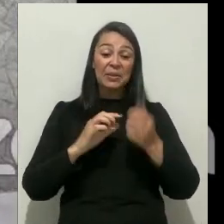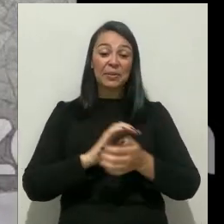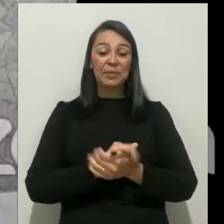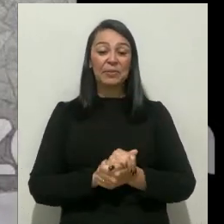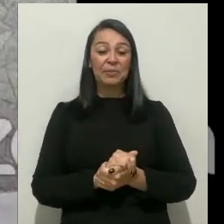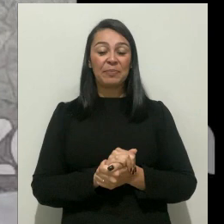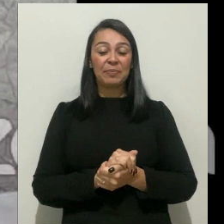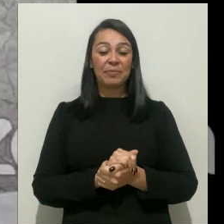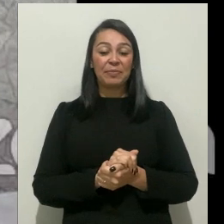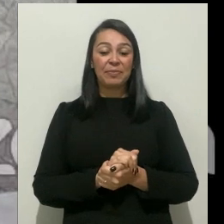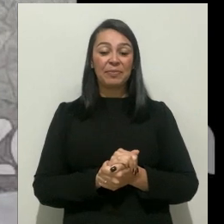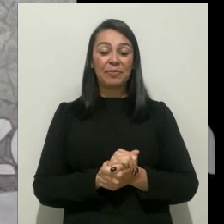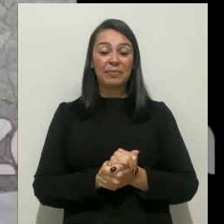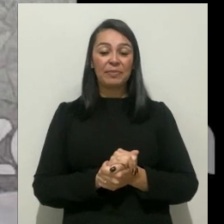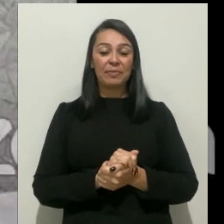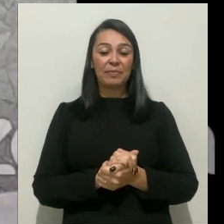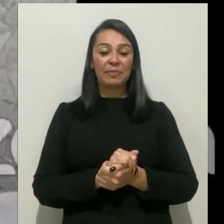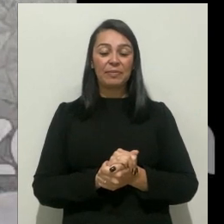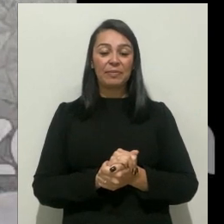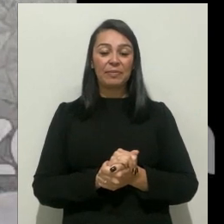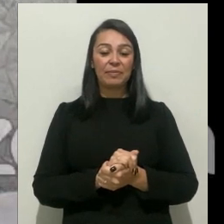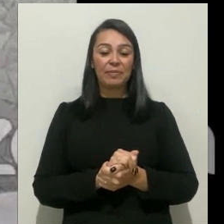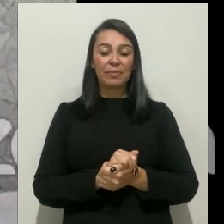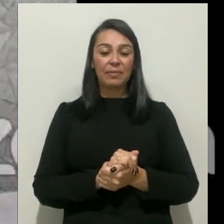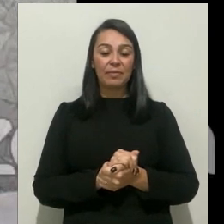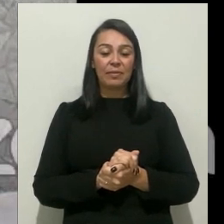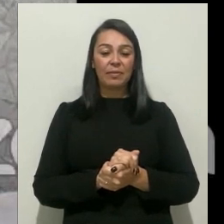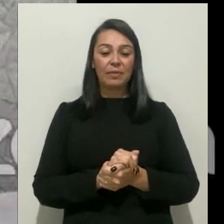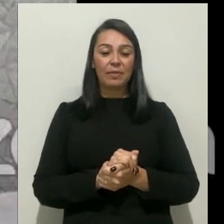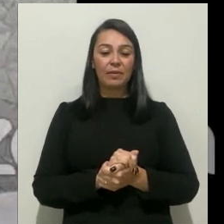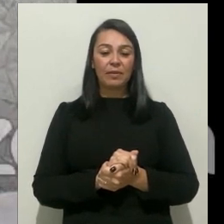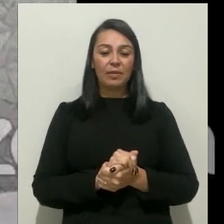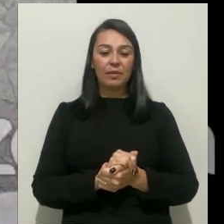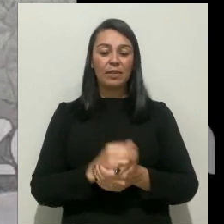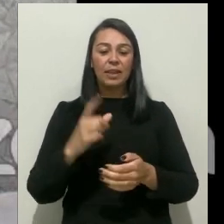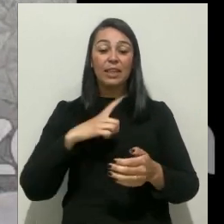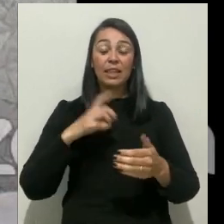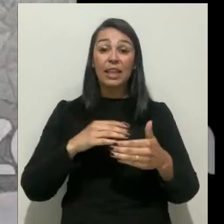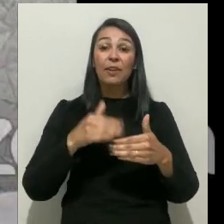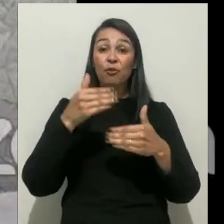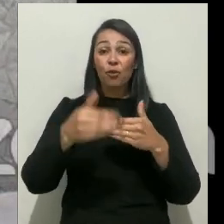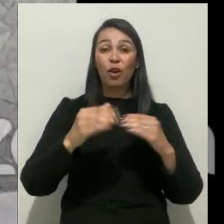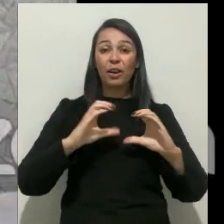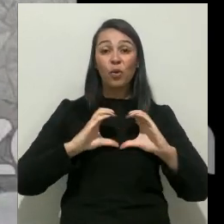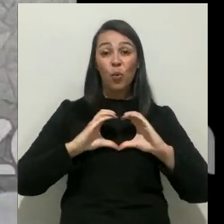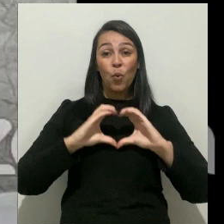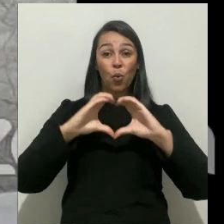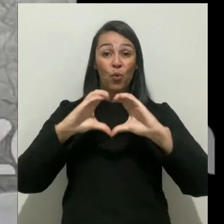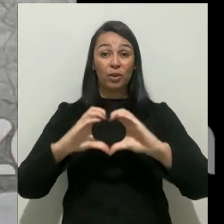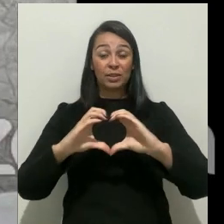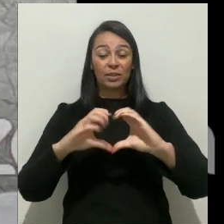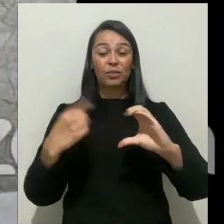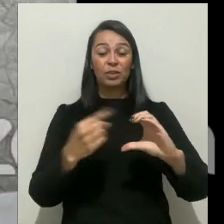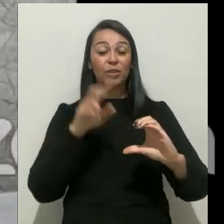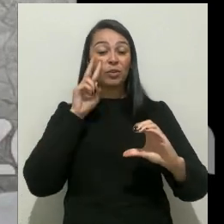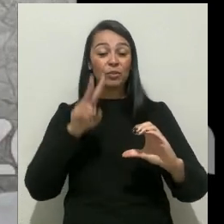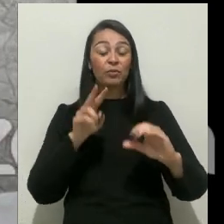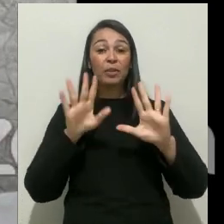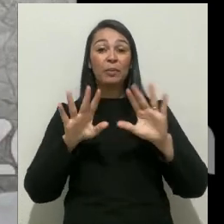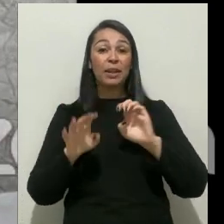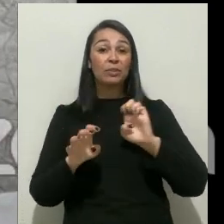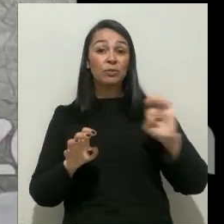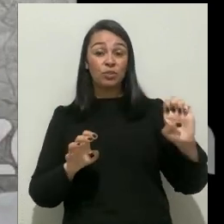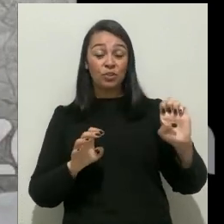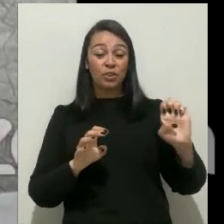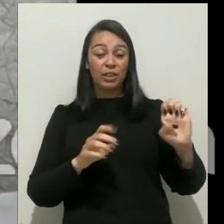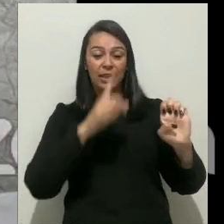foto do lado direito é a foto para fora da estátua, né? Para a parte externa, que a gente pode ver. Mas do lado